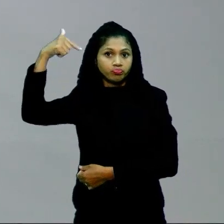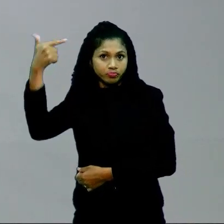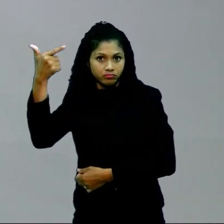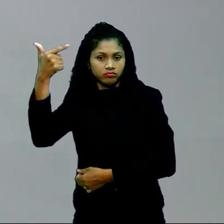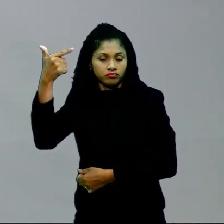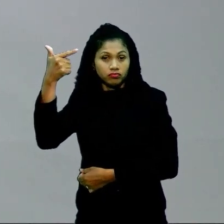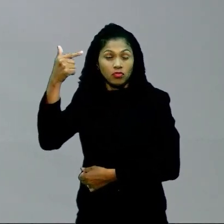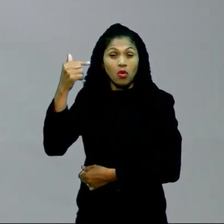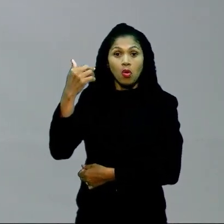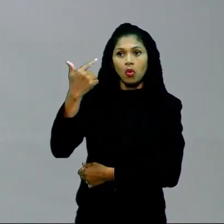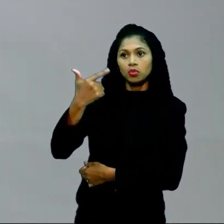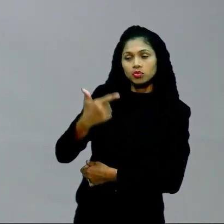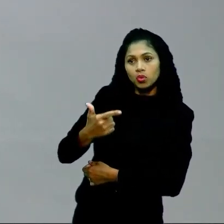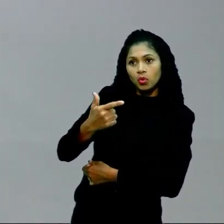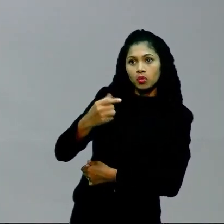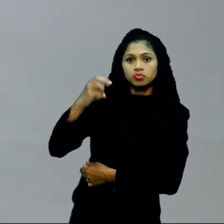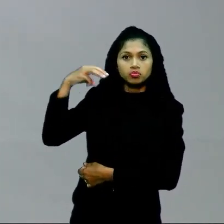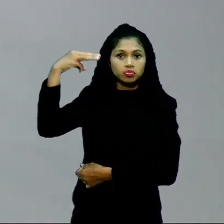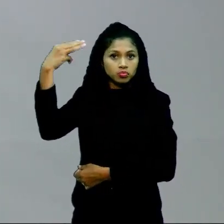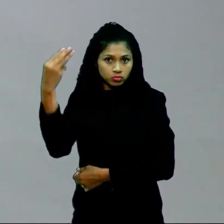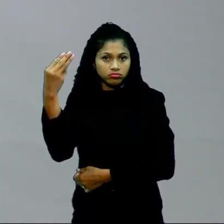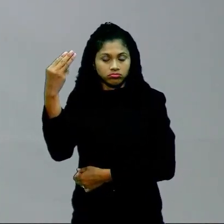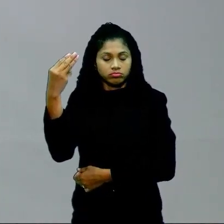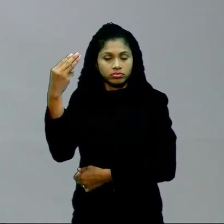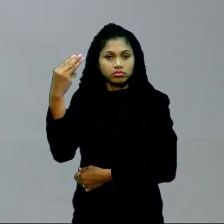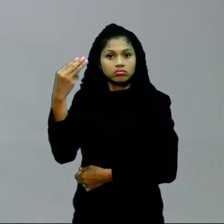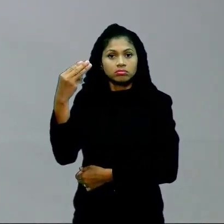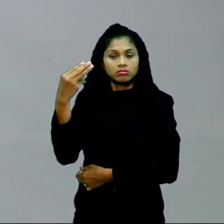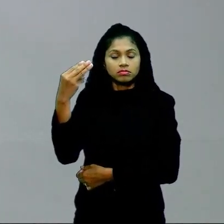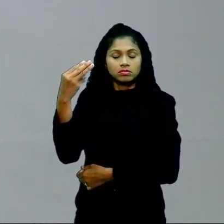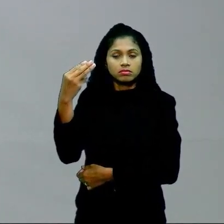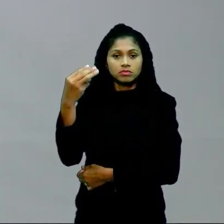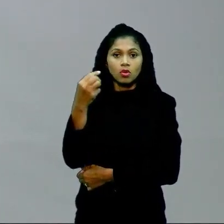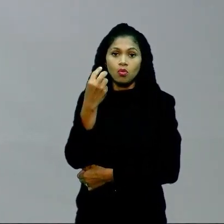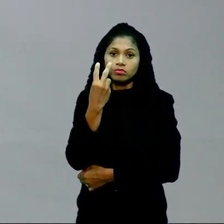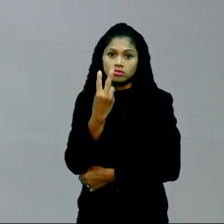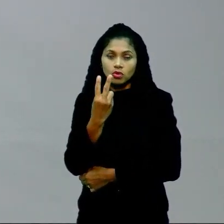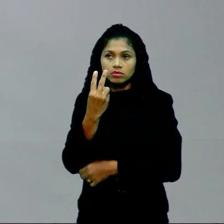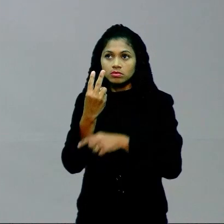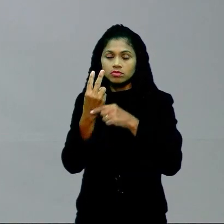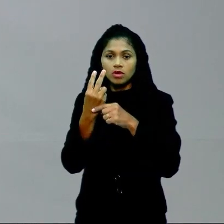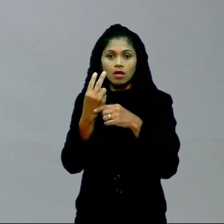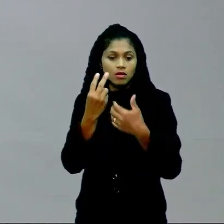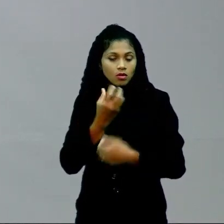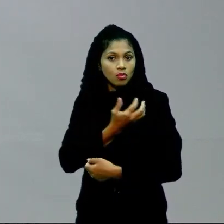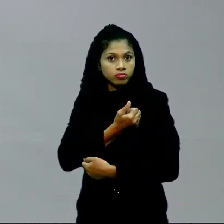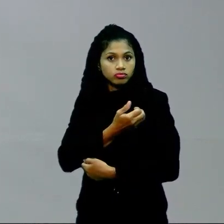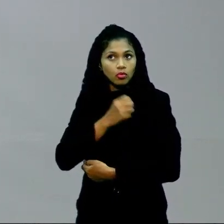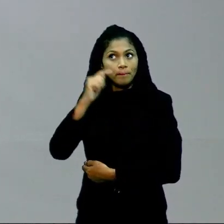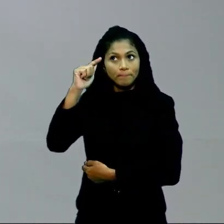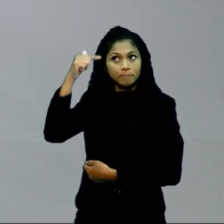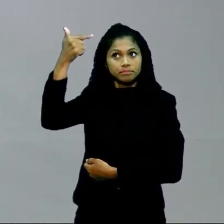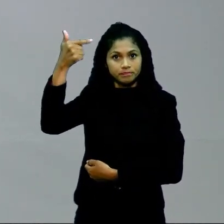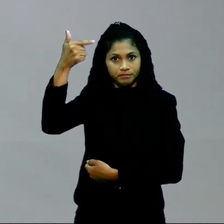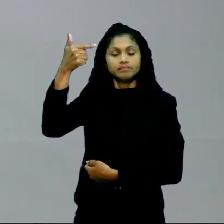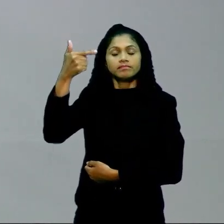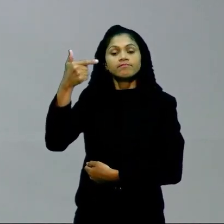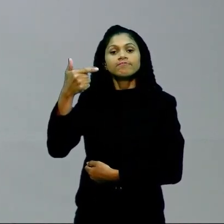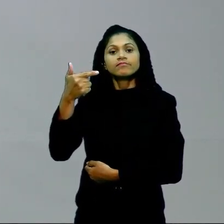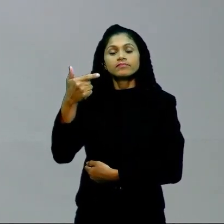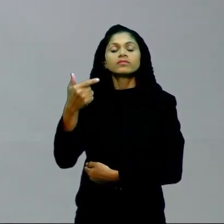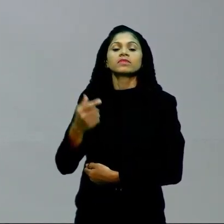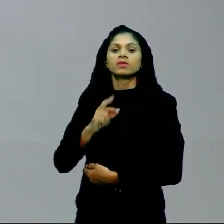ou seja, aquele 2 com um númerozinho em cima. Então, quando se fala em razão, a gente pode trabalhar